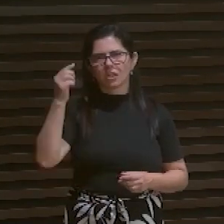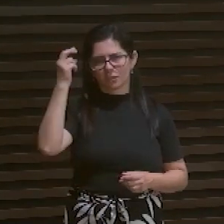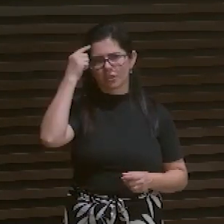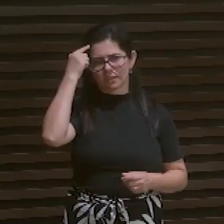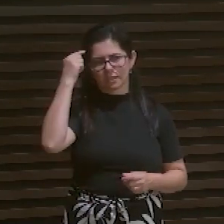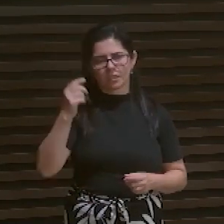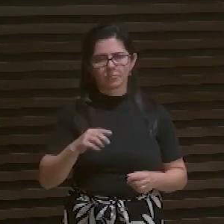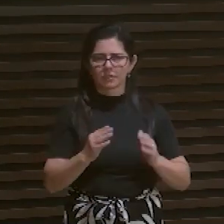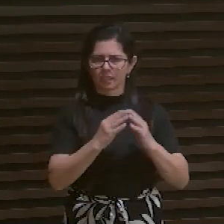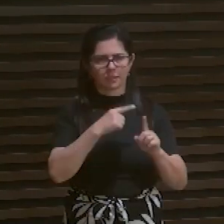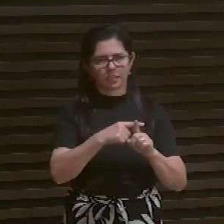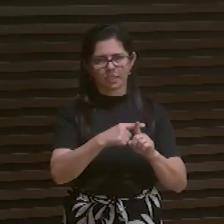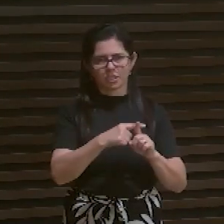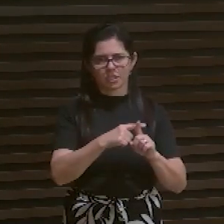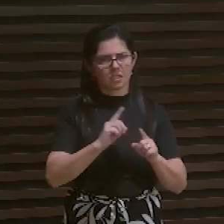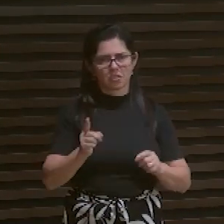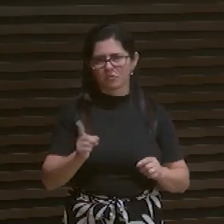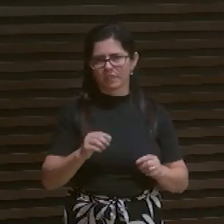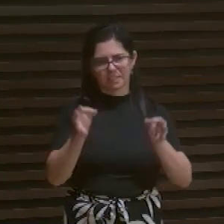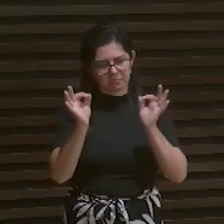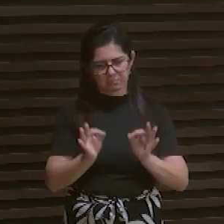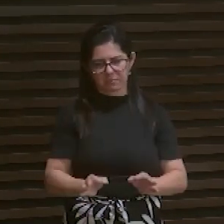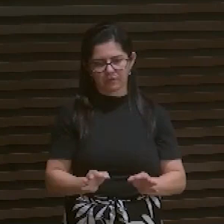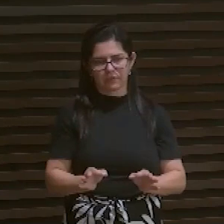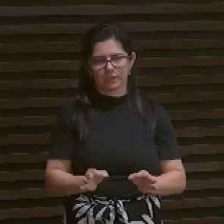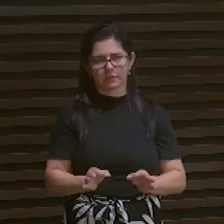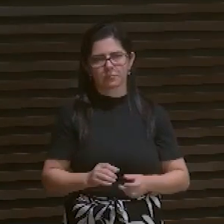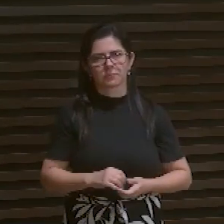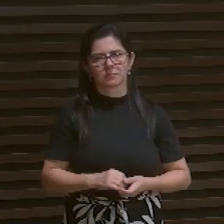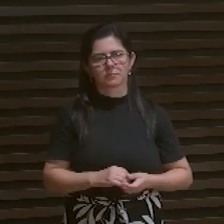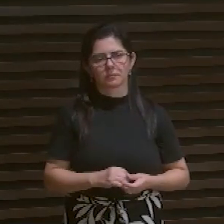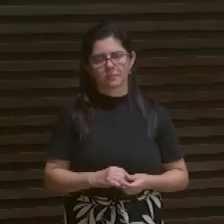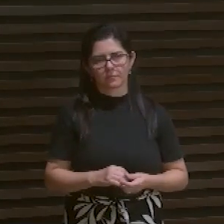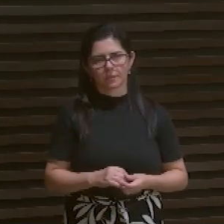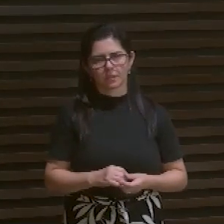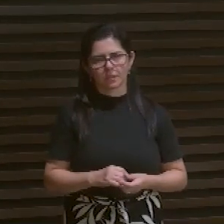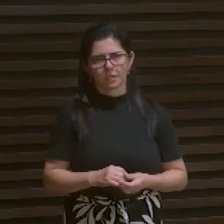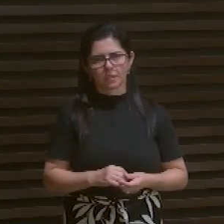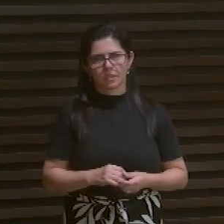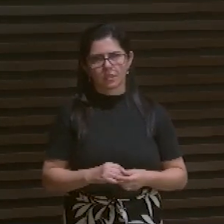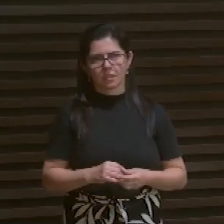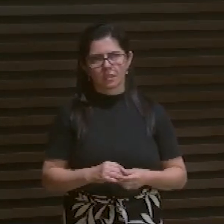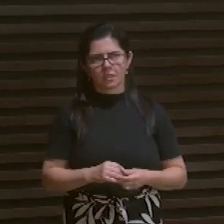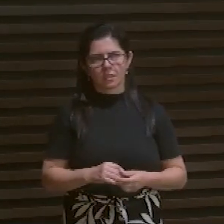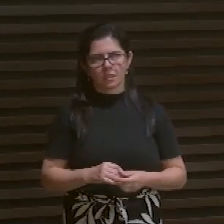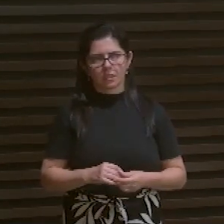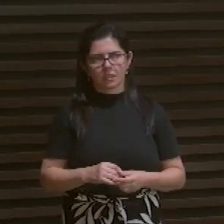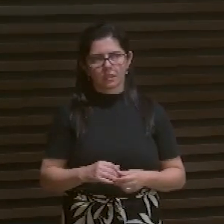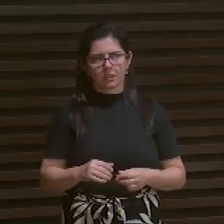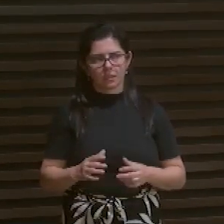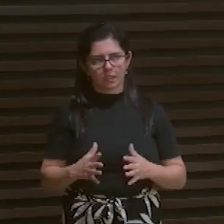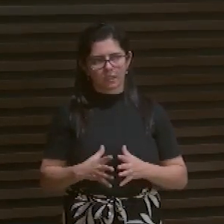tornando mais imperfeita. Porque essa é a forma que o Senhor resolveu agir nesse mundo. Que nós sejamos servos, que